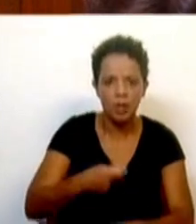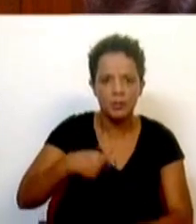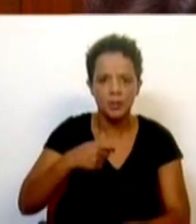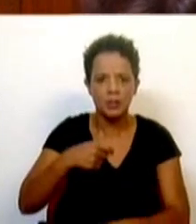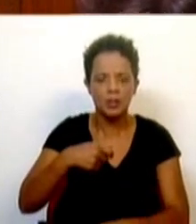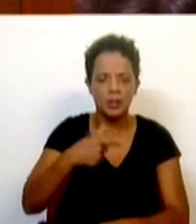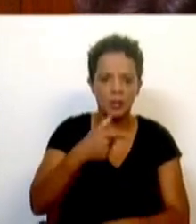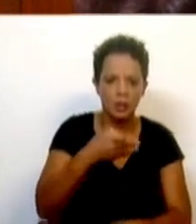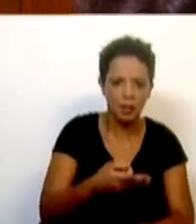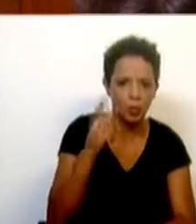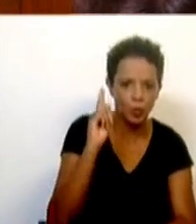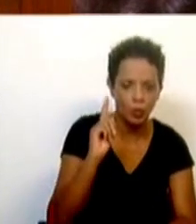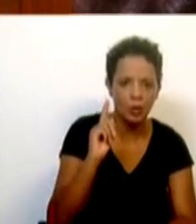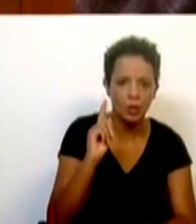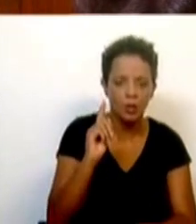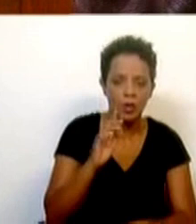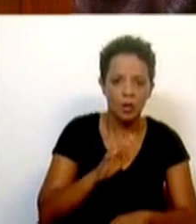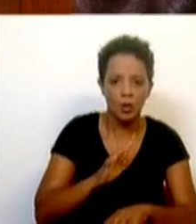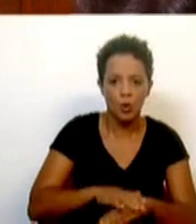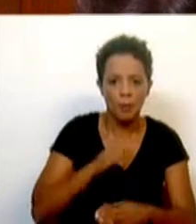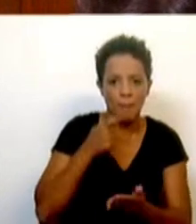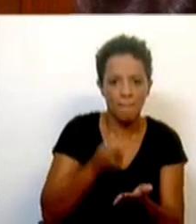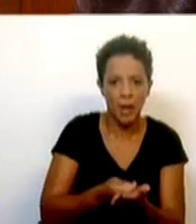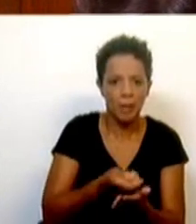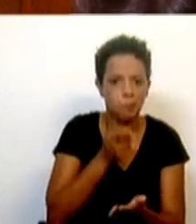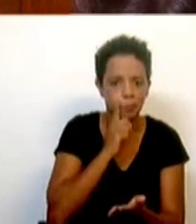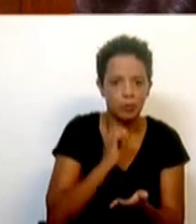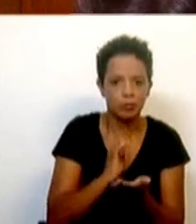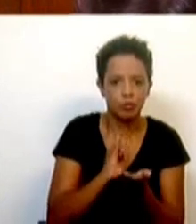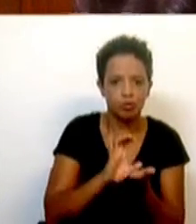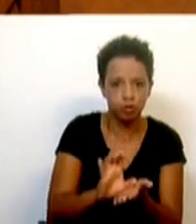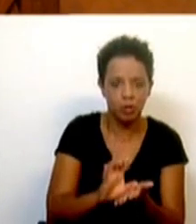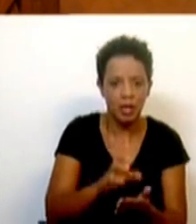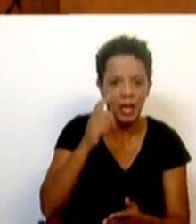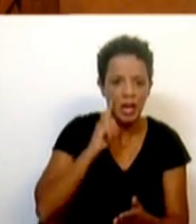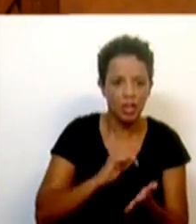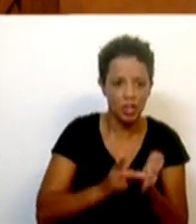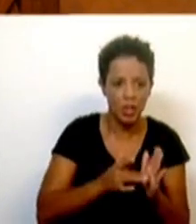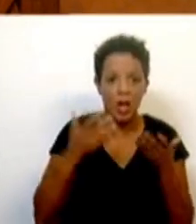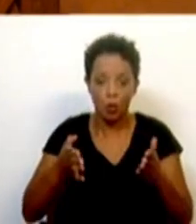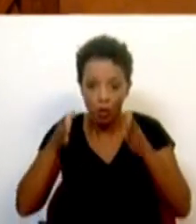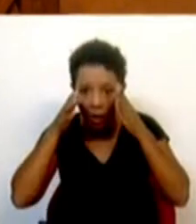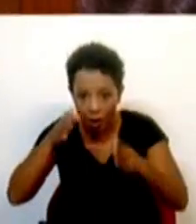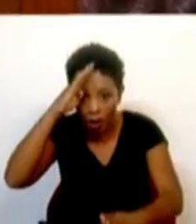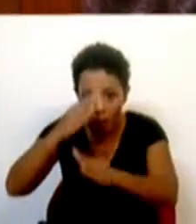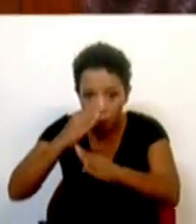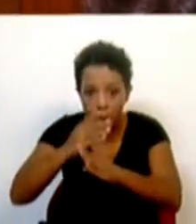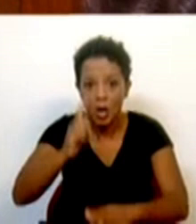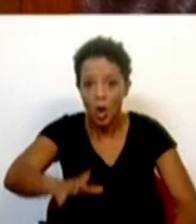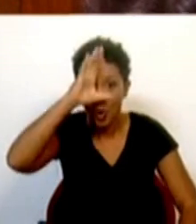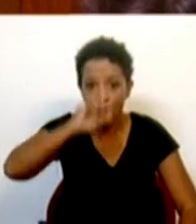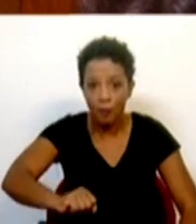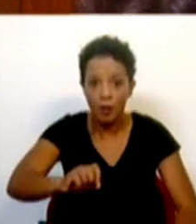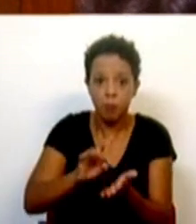TAP, a Presidente da TAP ter pago uma indenização ilegal à Engenheira Alexandra Reis. Agora a sua opção é o Governo